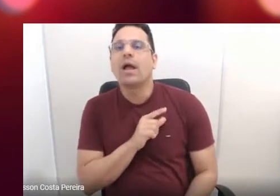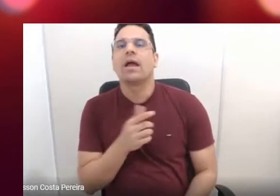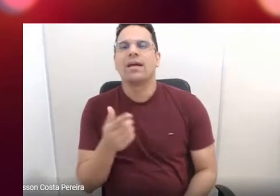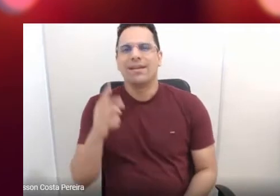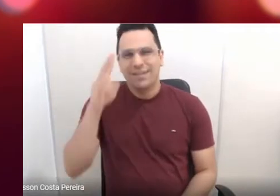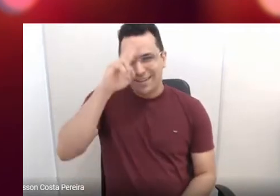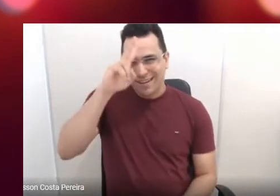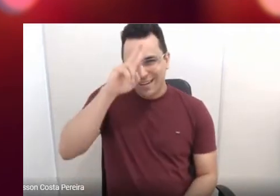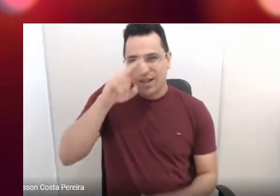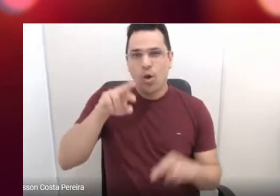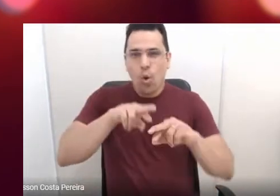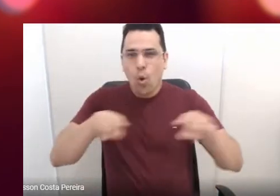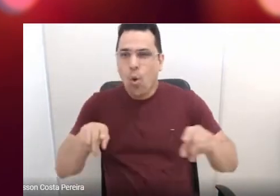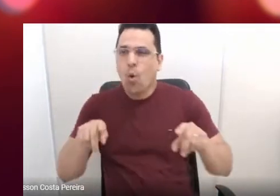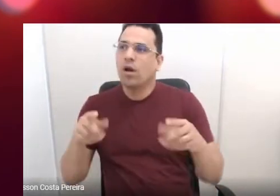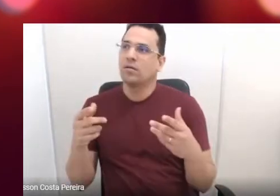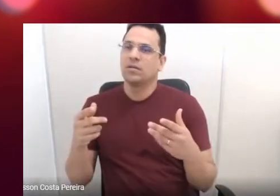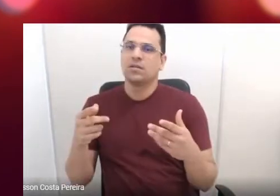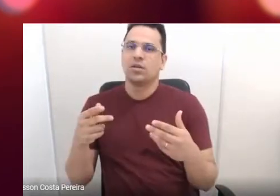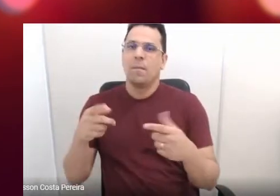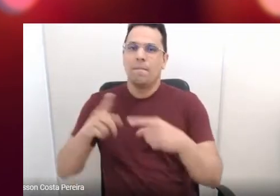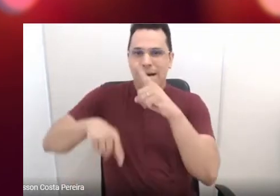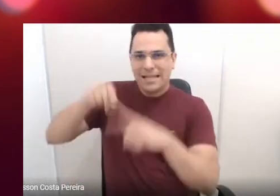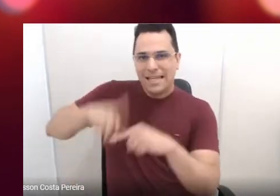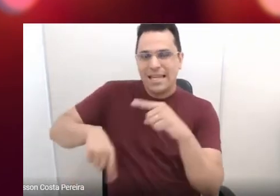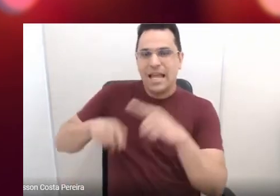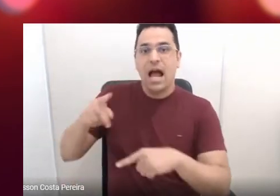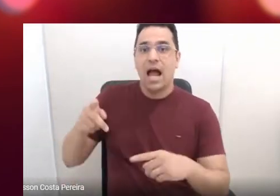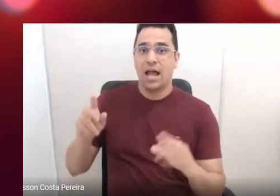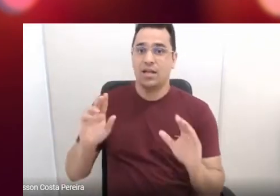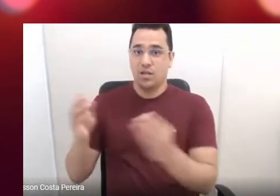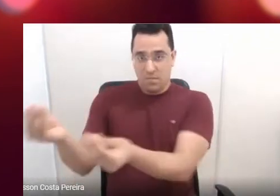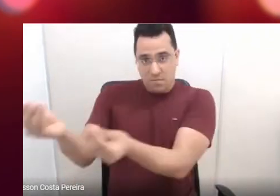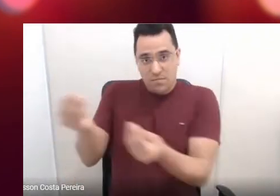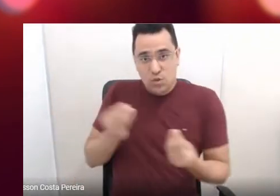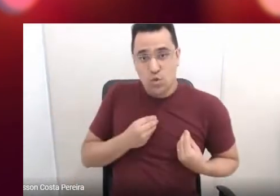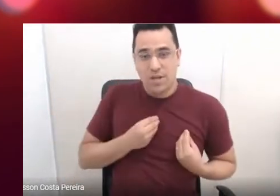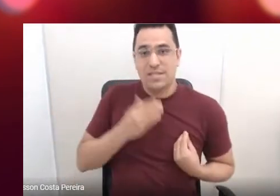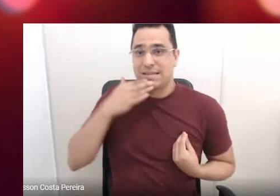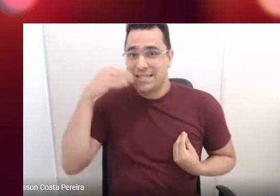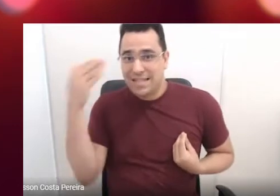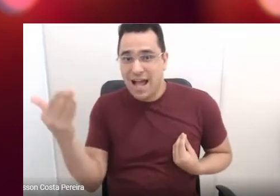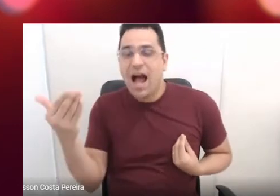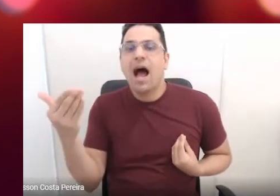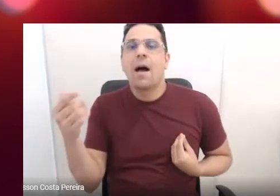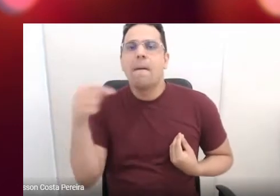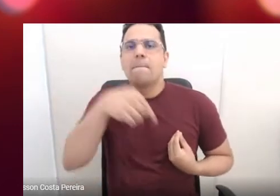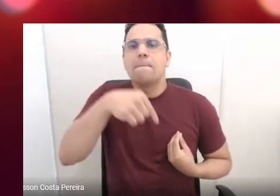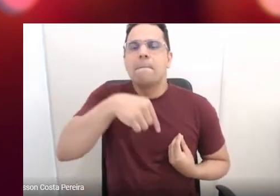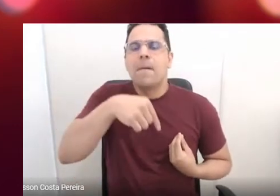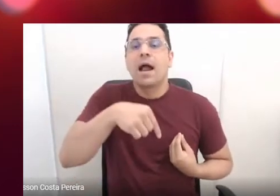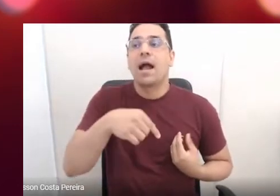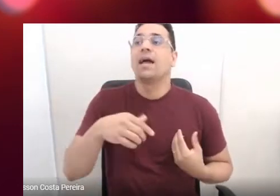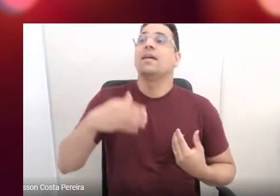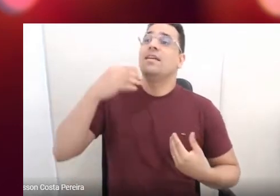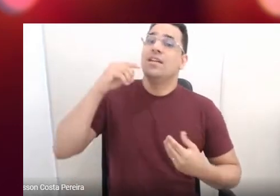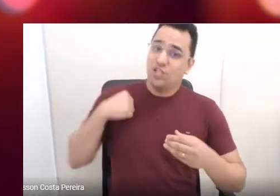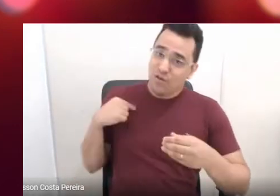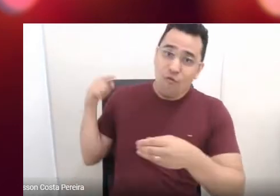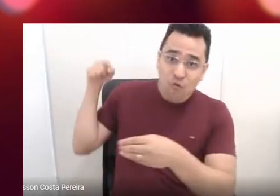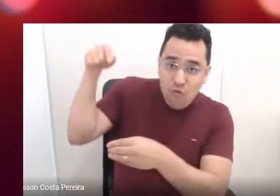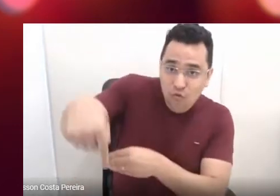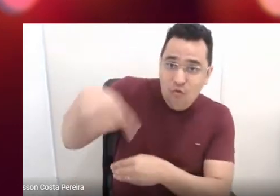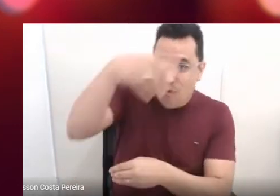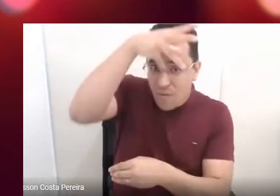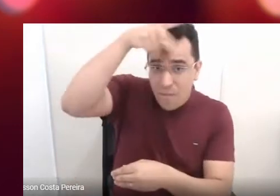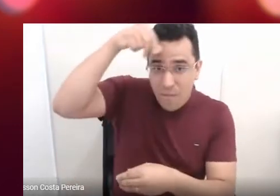as aquisições de bens de consumo para a nossa unidade acadêmica, tivemos de ir a Manaus operacionalizar as